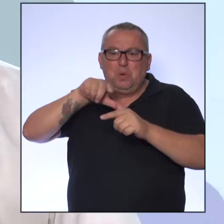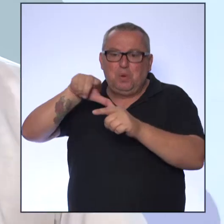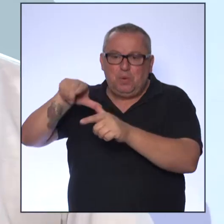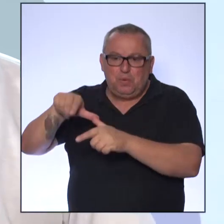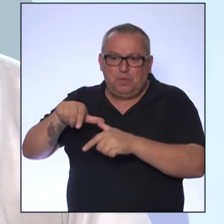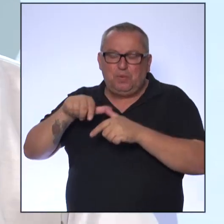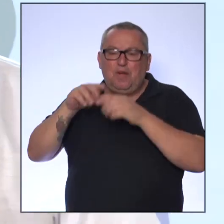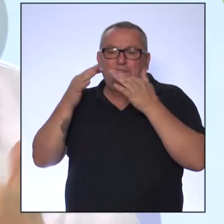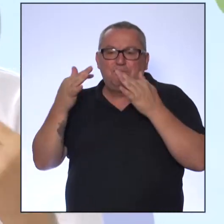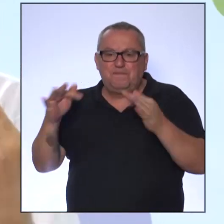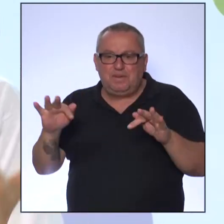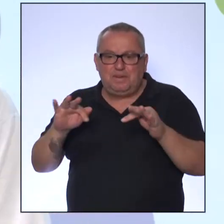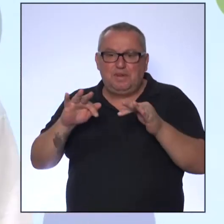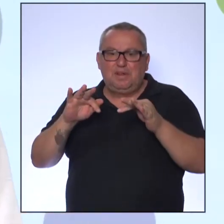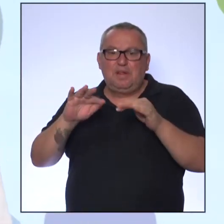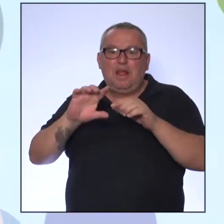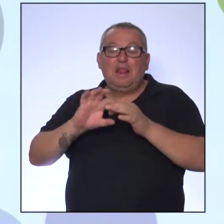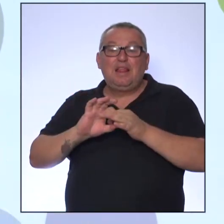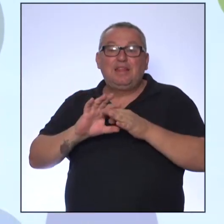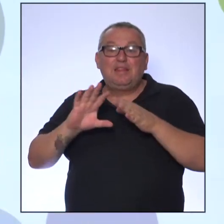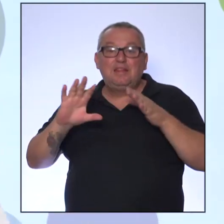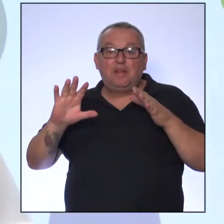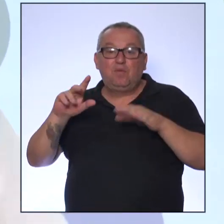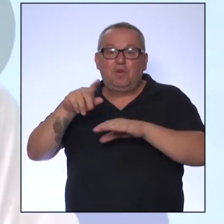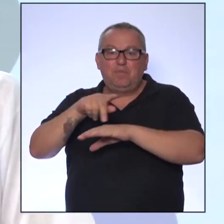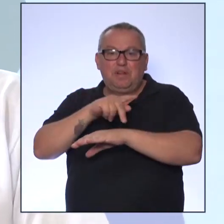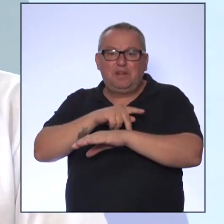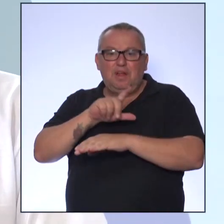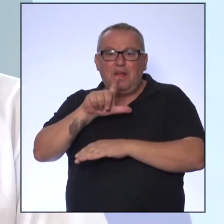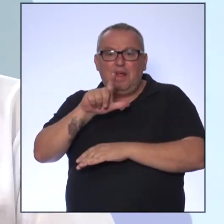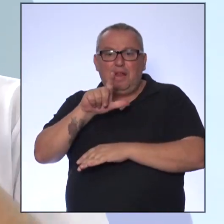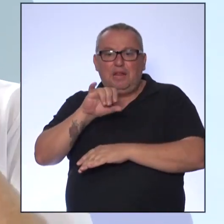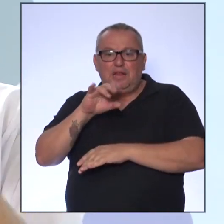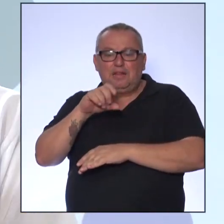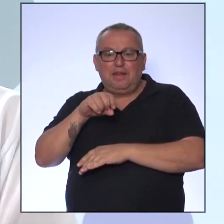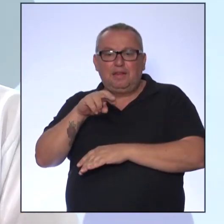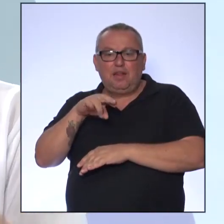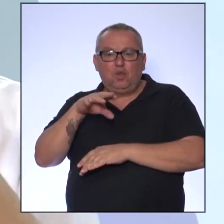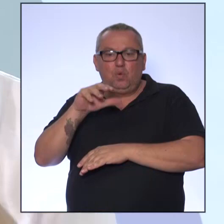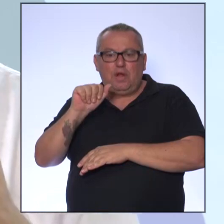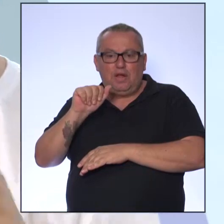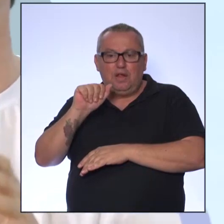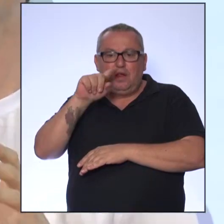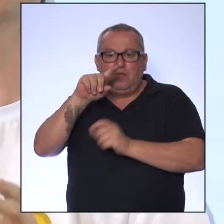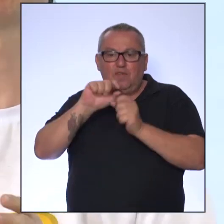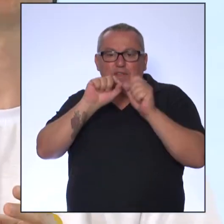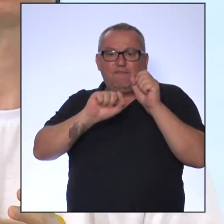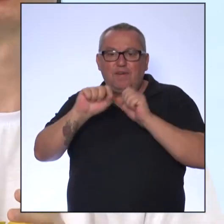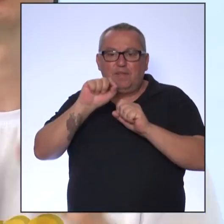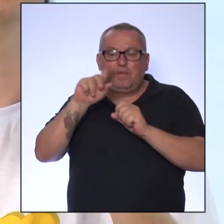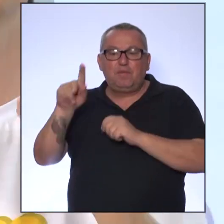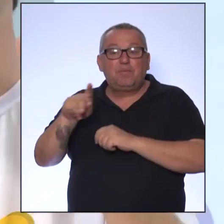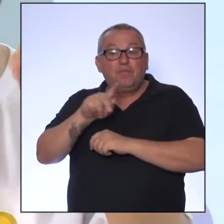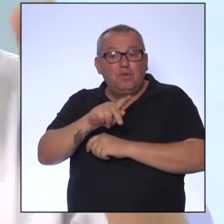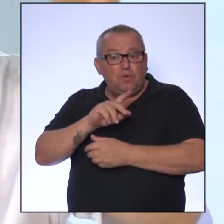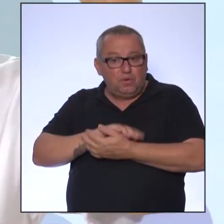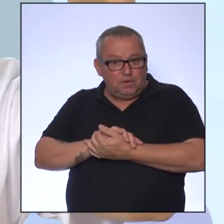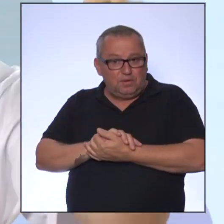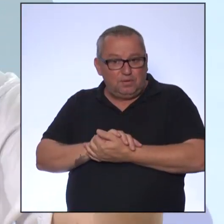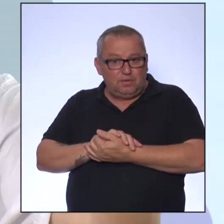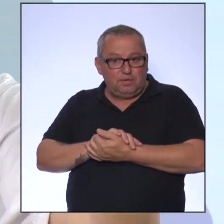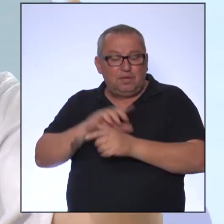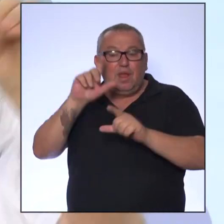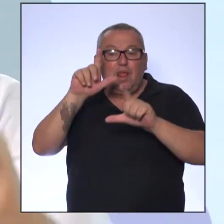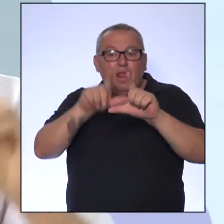geografia, física, licenciaturas. O que é licenciatura? É o curso que você faz para ser professor. Licenciatura